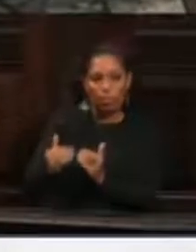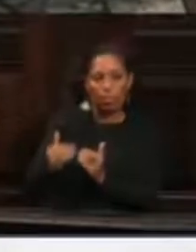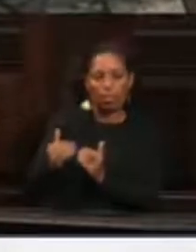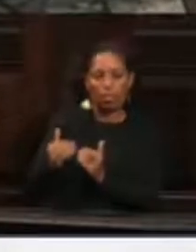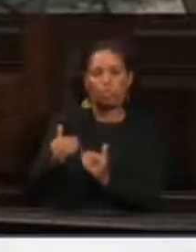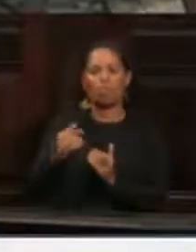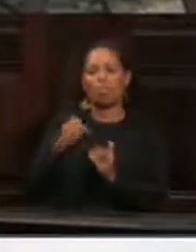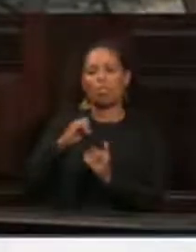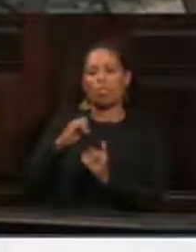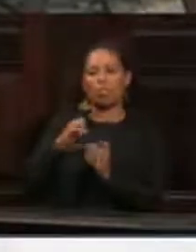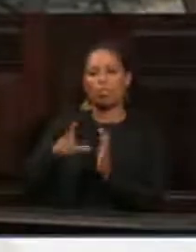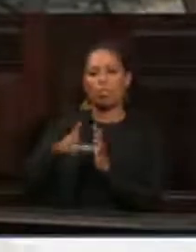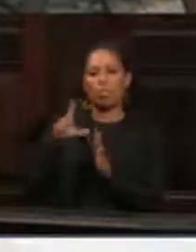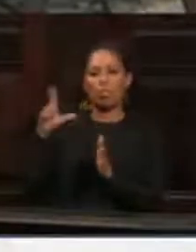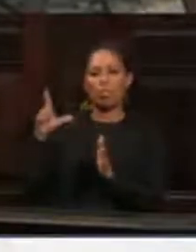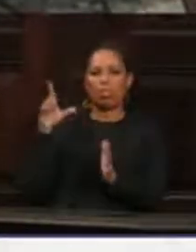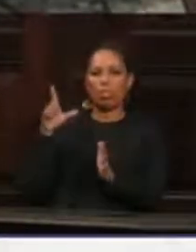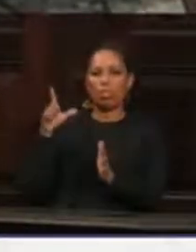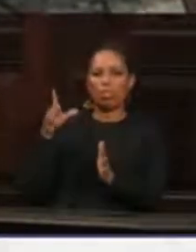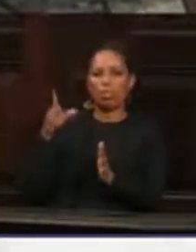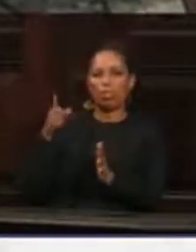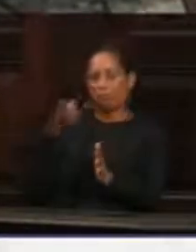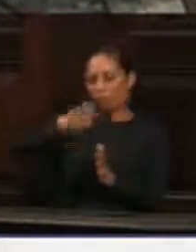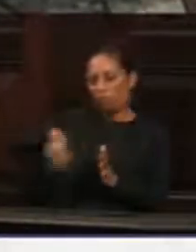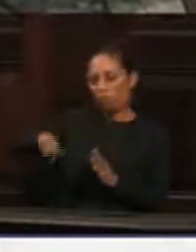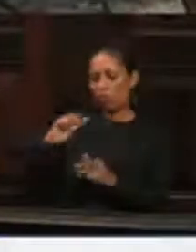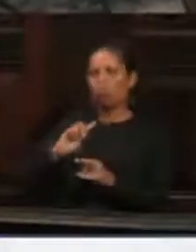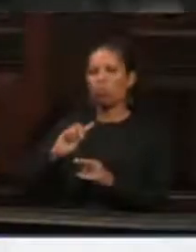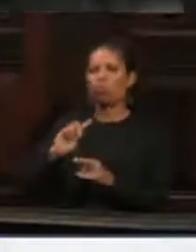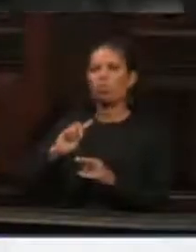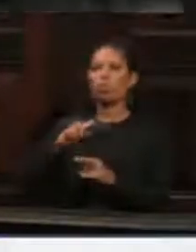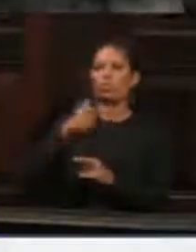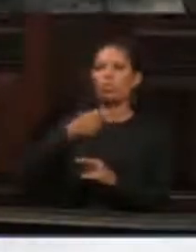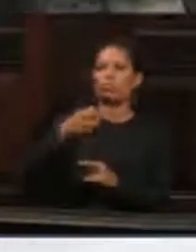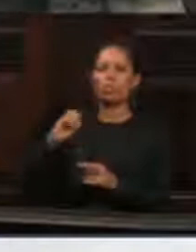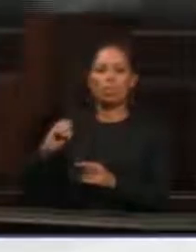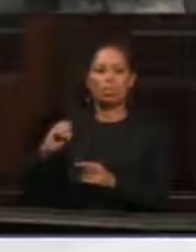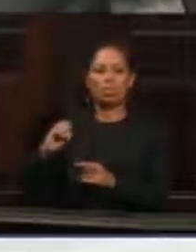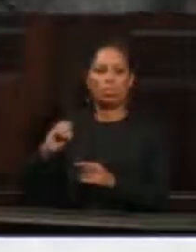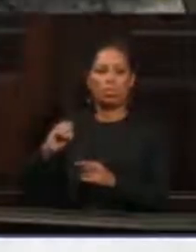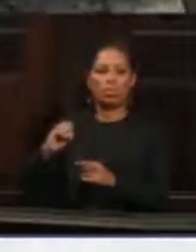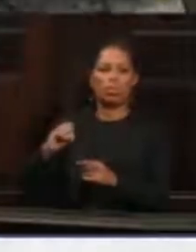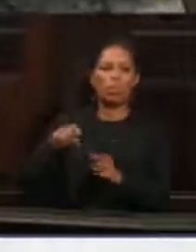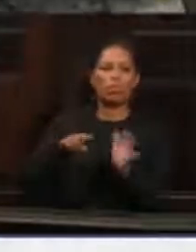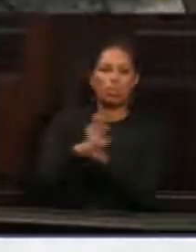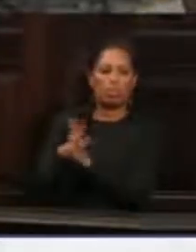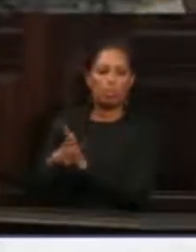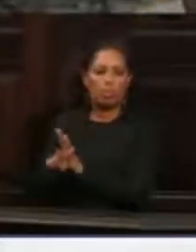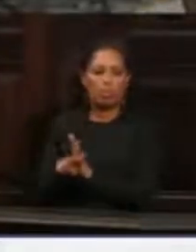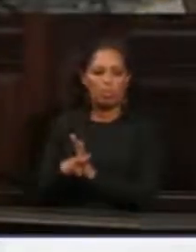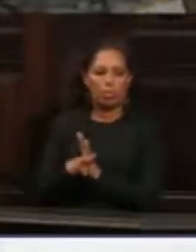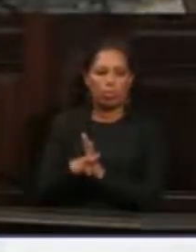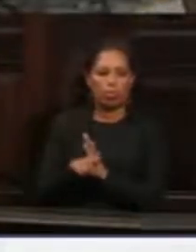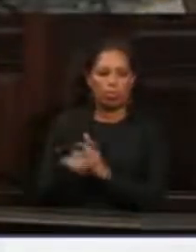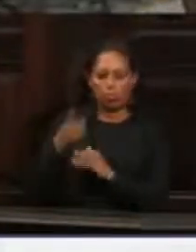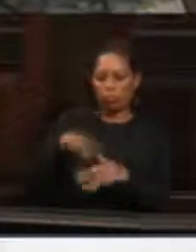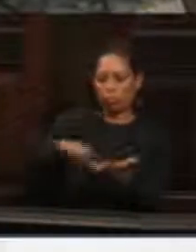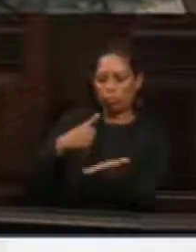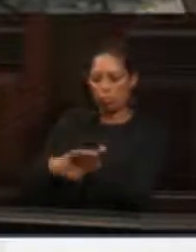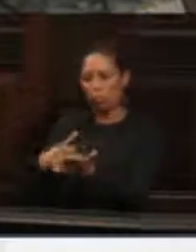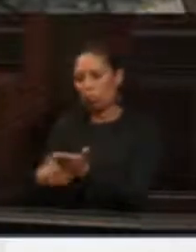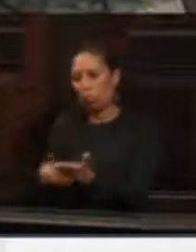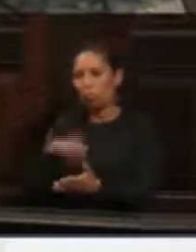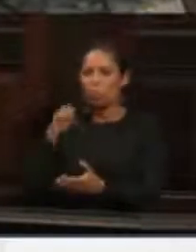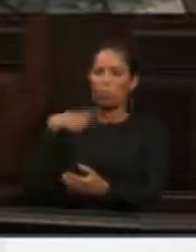essa matéria, nós, o plenário aqui, os 70 deputados, nós iremos definir se concordamos ou